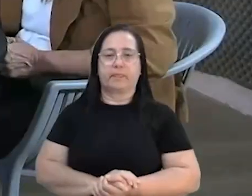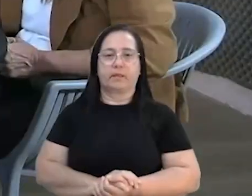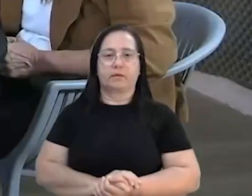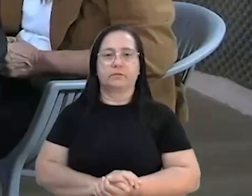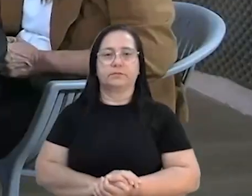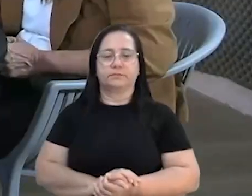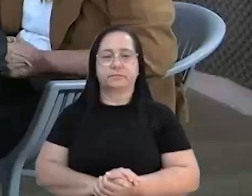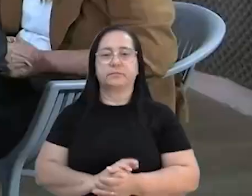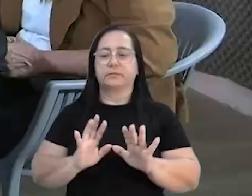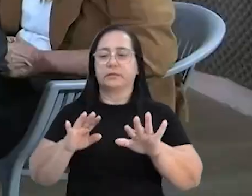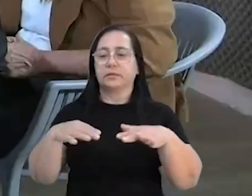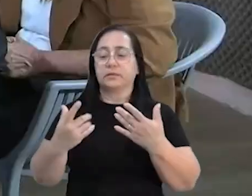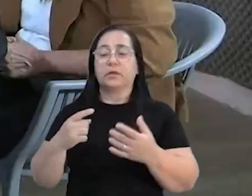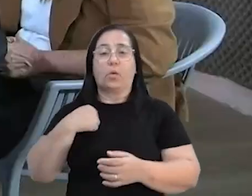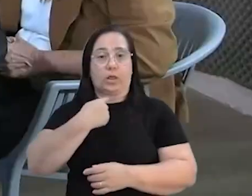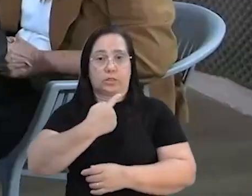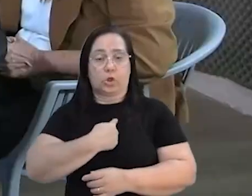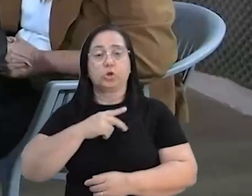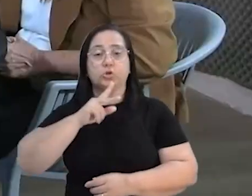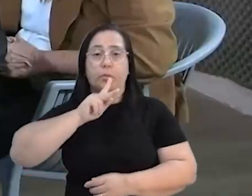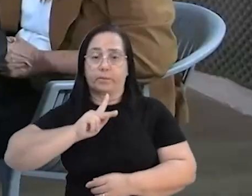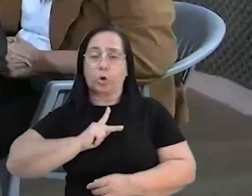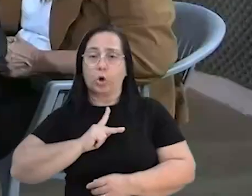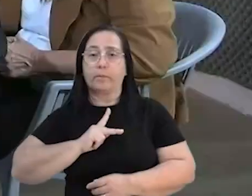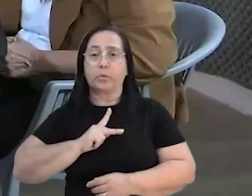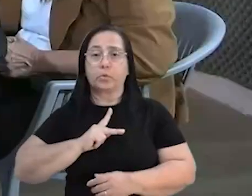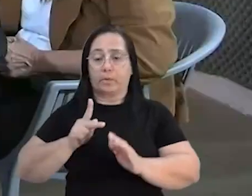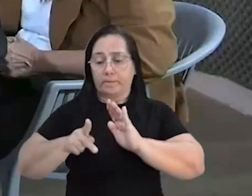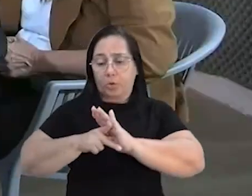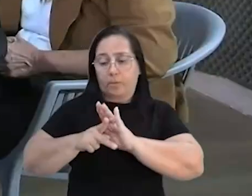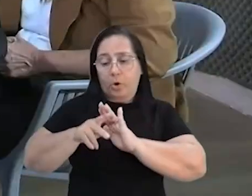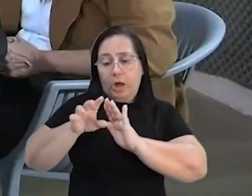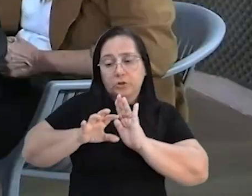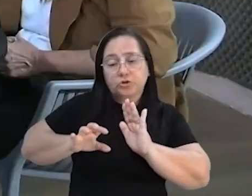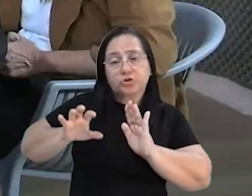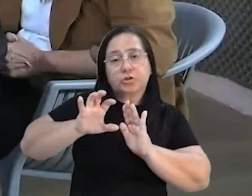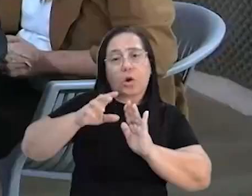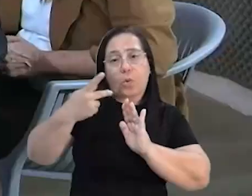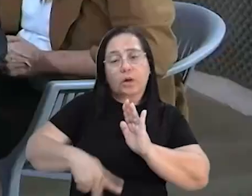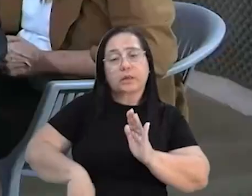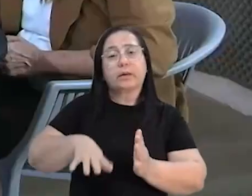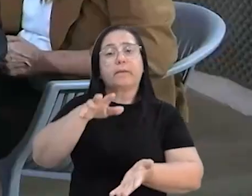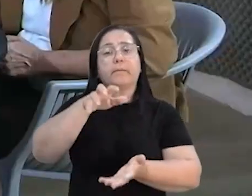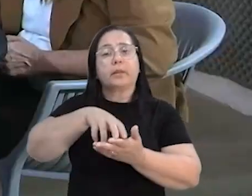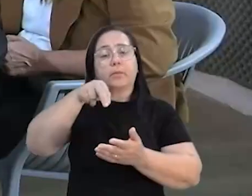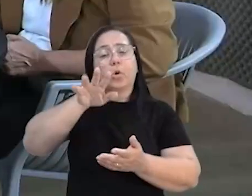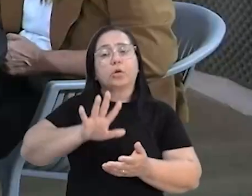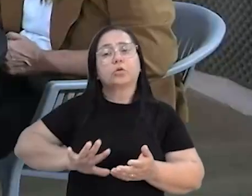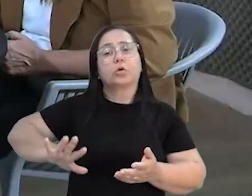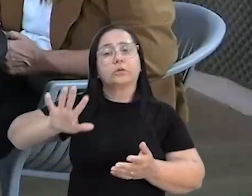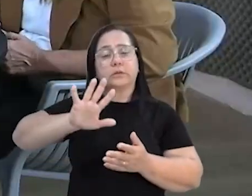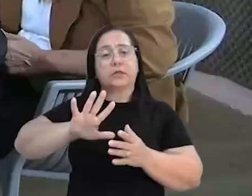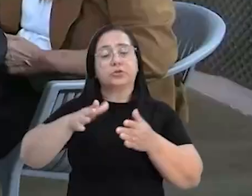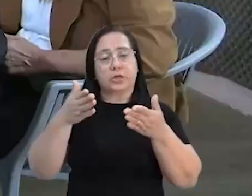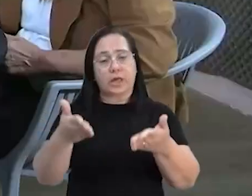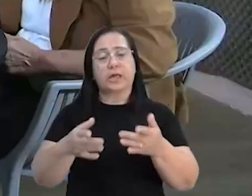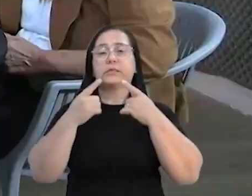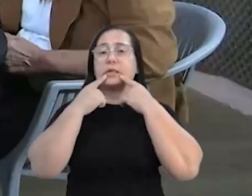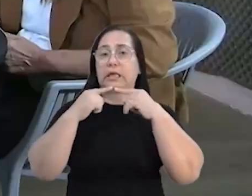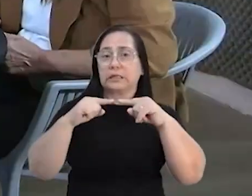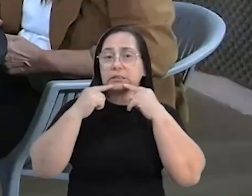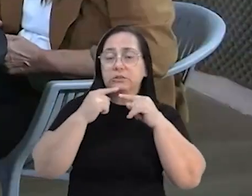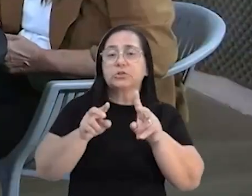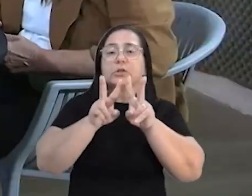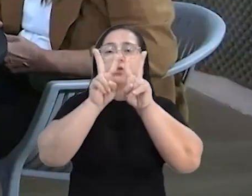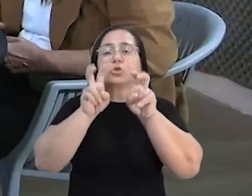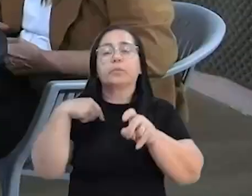né? Tipo, a gente chama aquilo que é nosso tipo de regionalismo. Isso. Né? A grande crítica do historiador é essa, né? Que é justamente